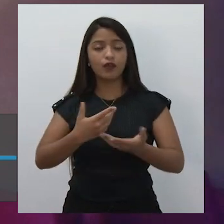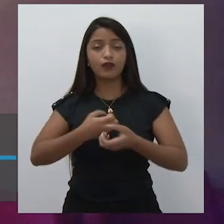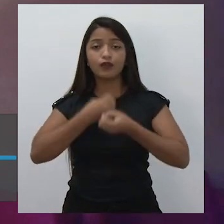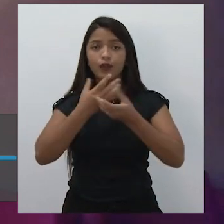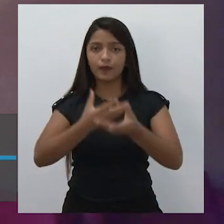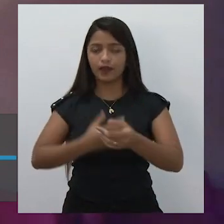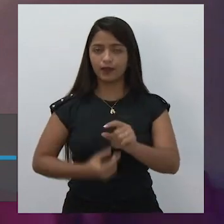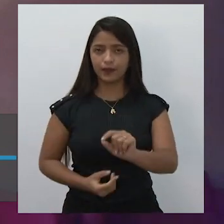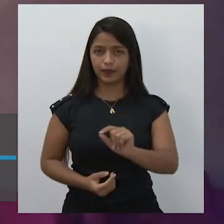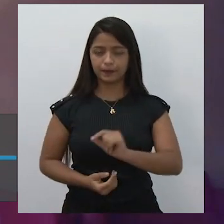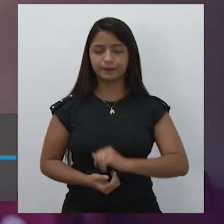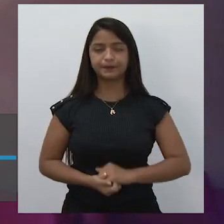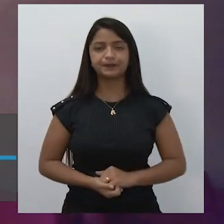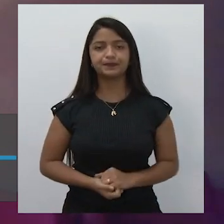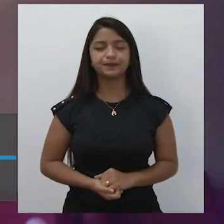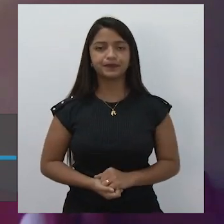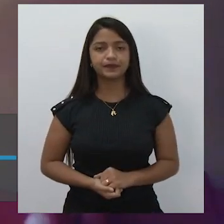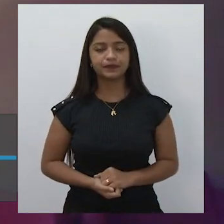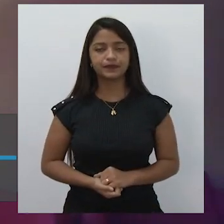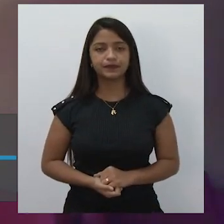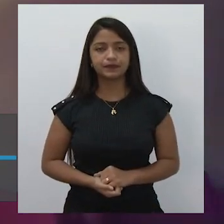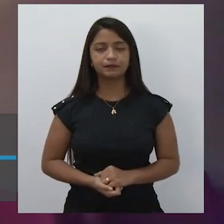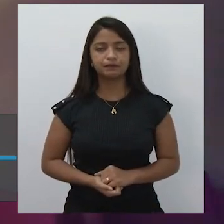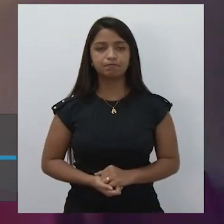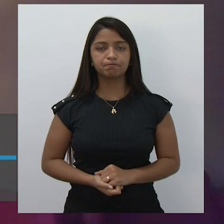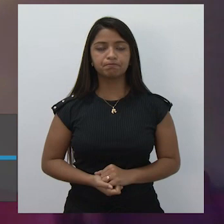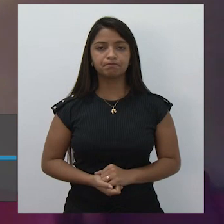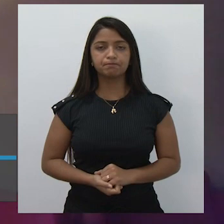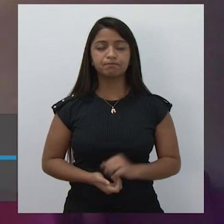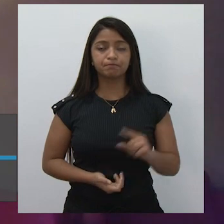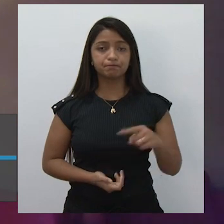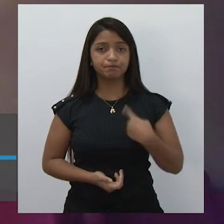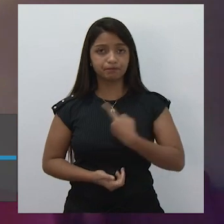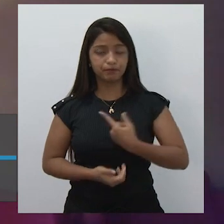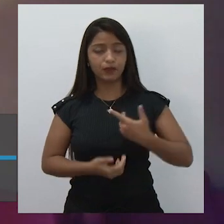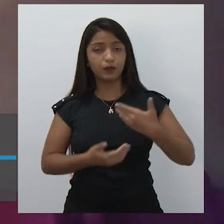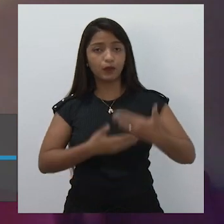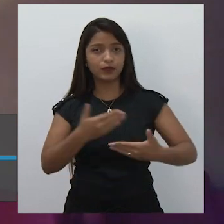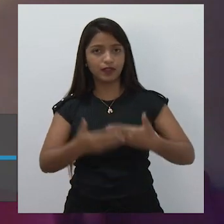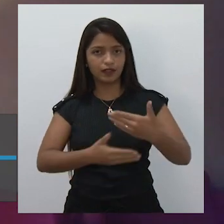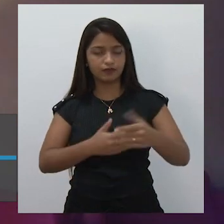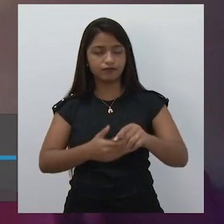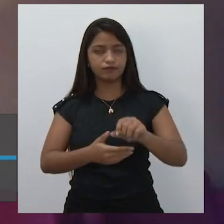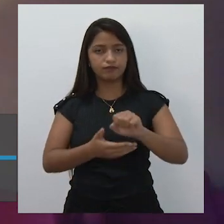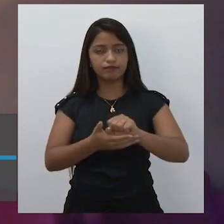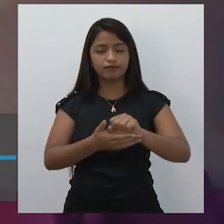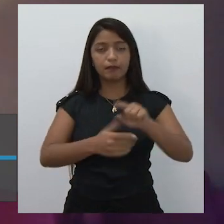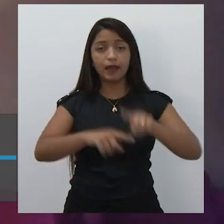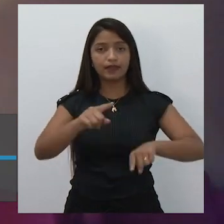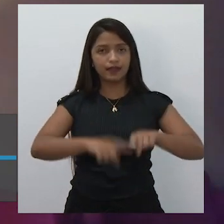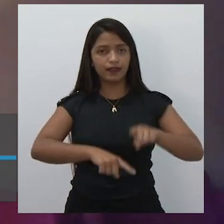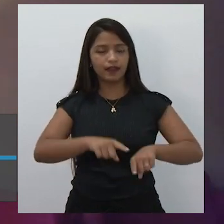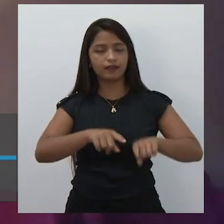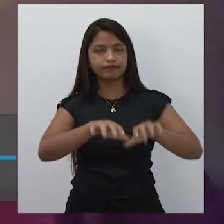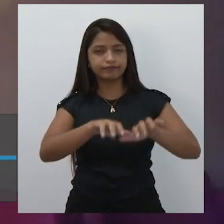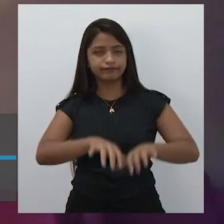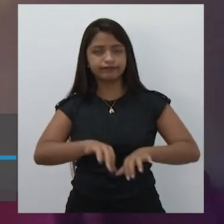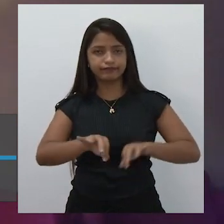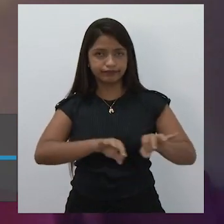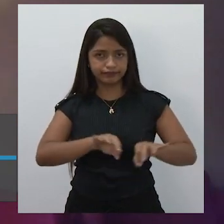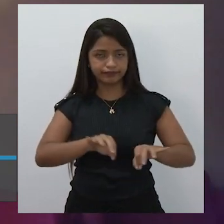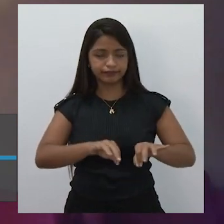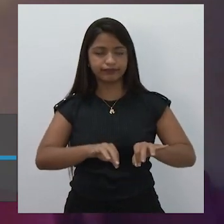informação. Quando estamos no processo de construção desses materiais, o tempo todo a